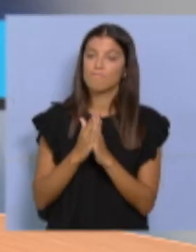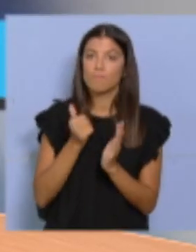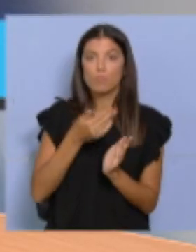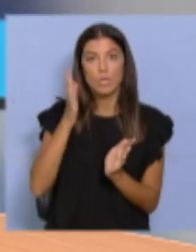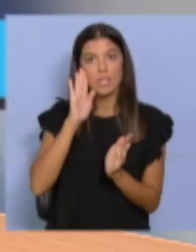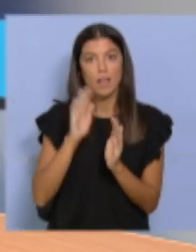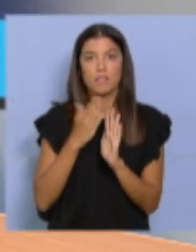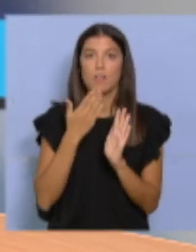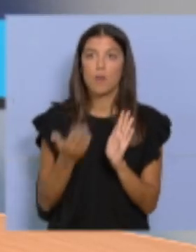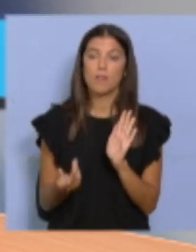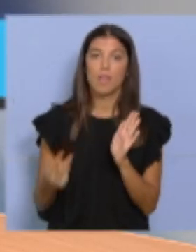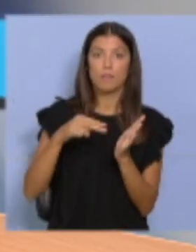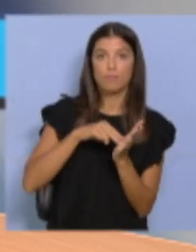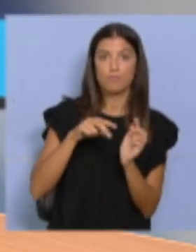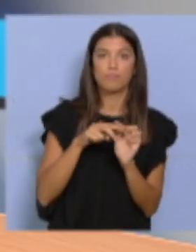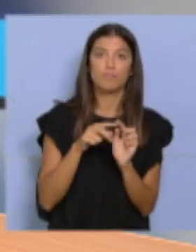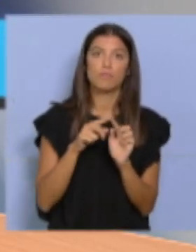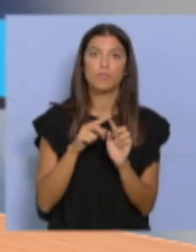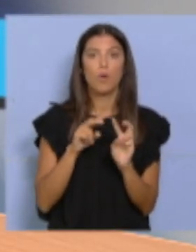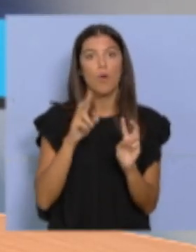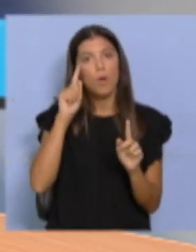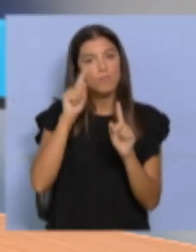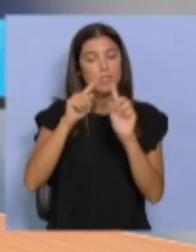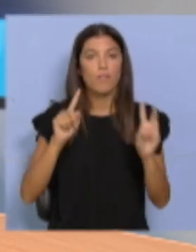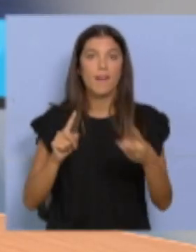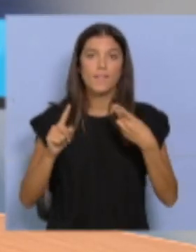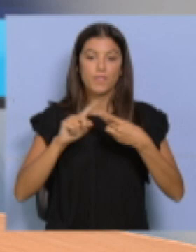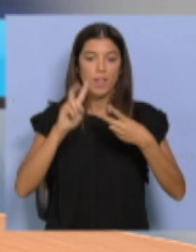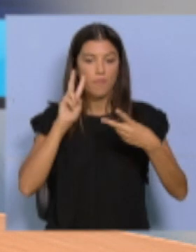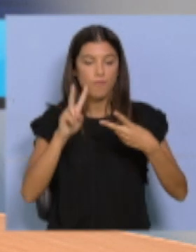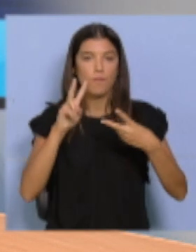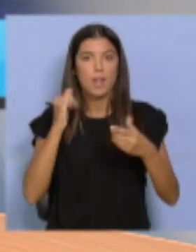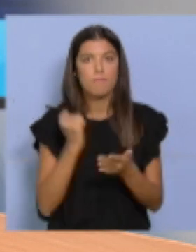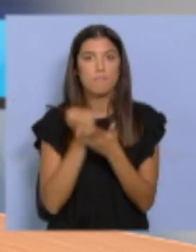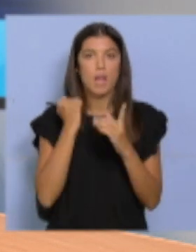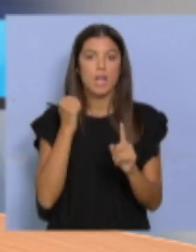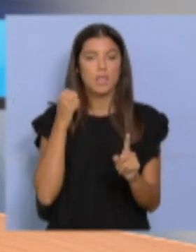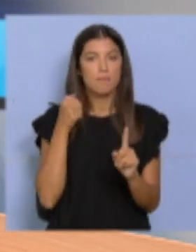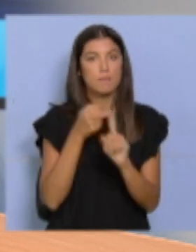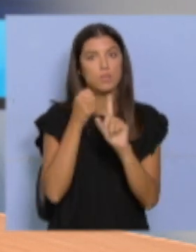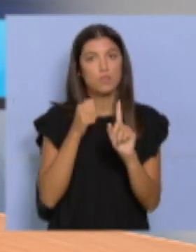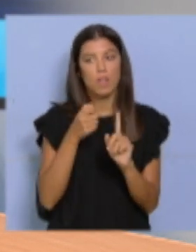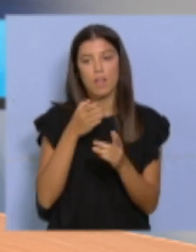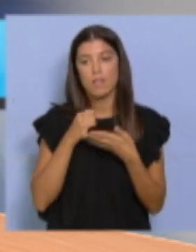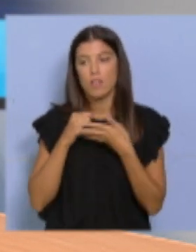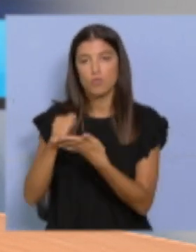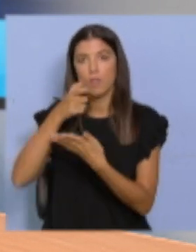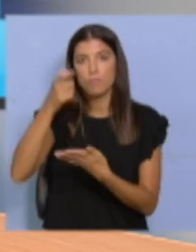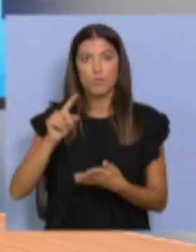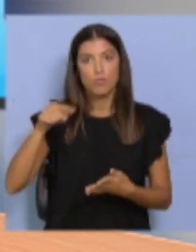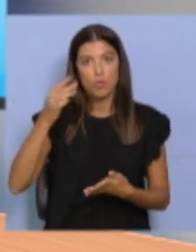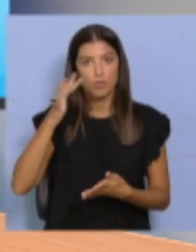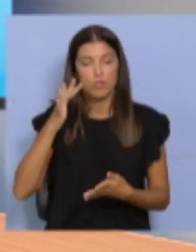por estar connosco com este duplo objetivo, de facto, olharmos esta marca missionária que caracteriza Portugal e depois